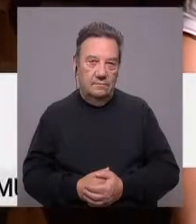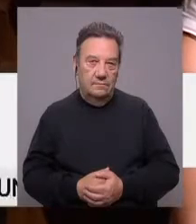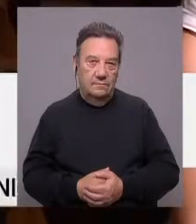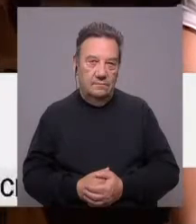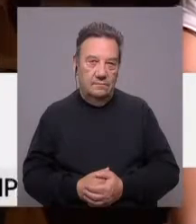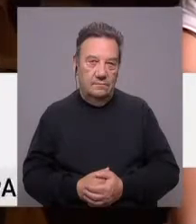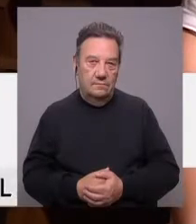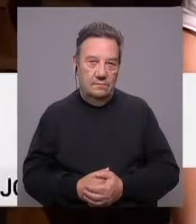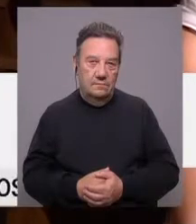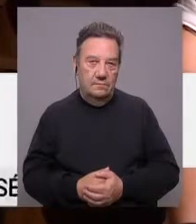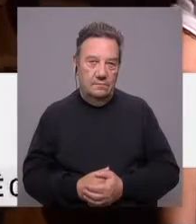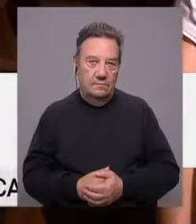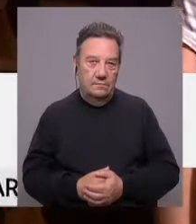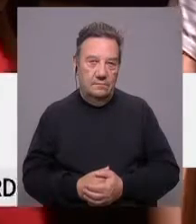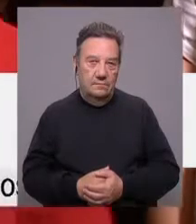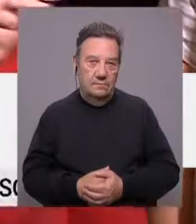prado.